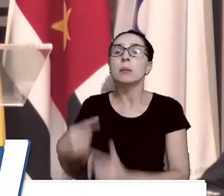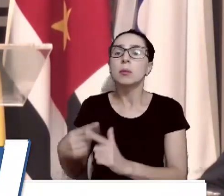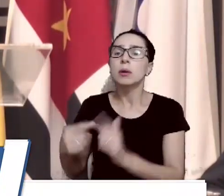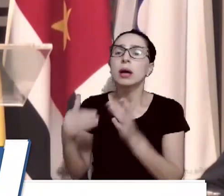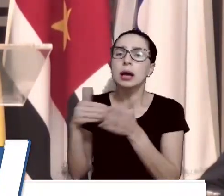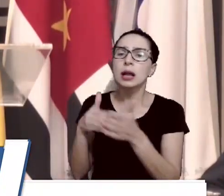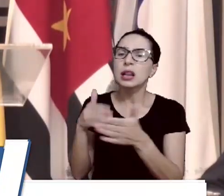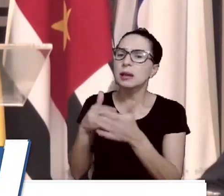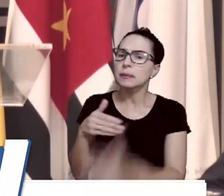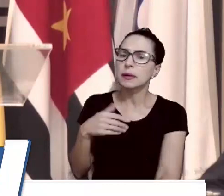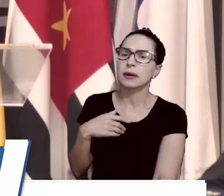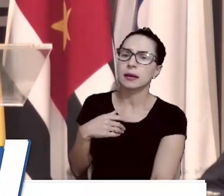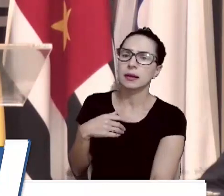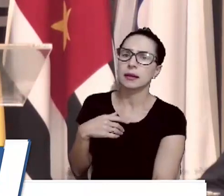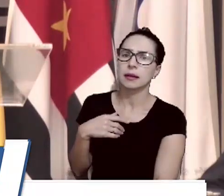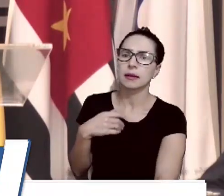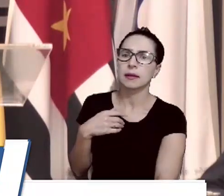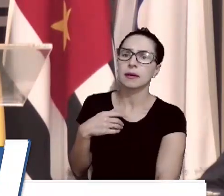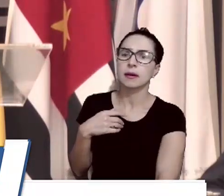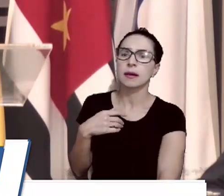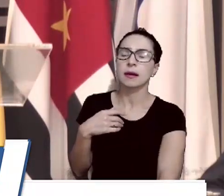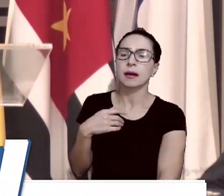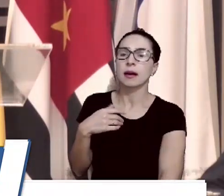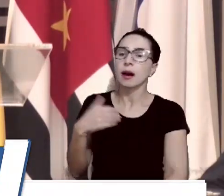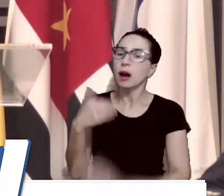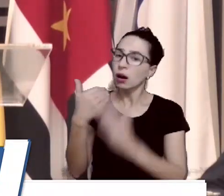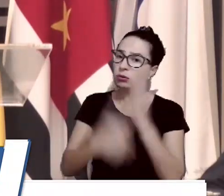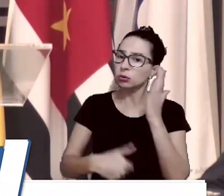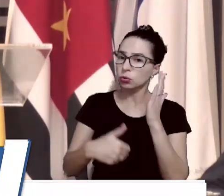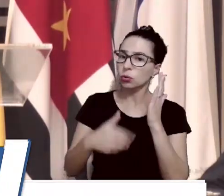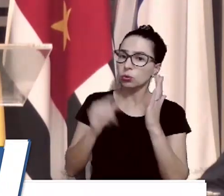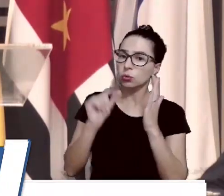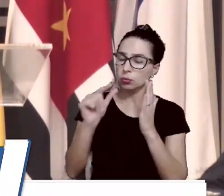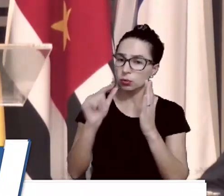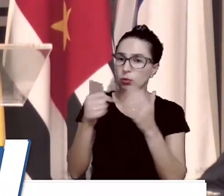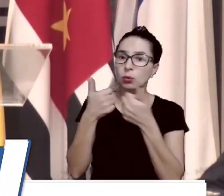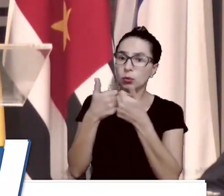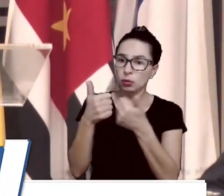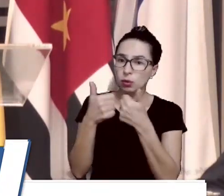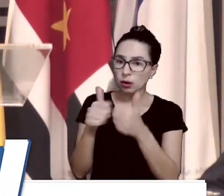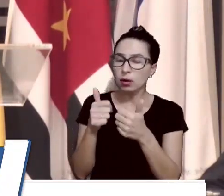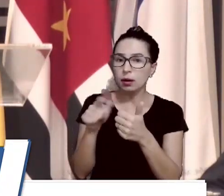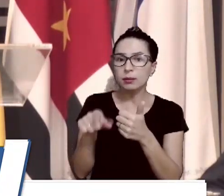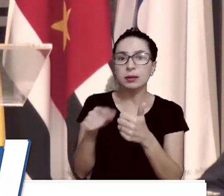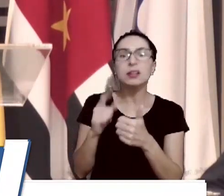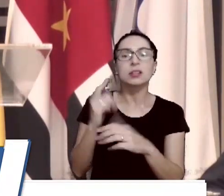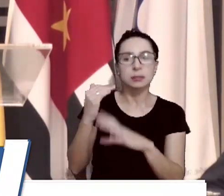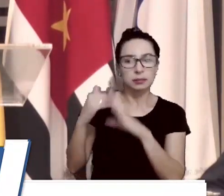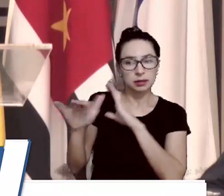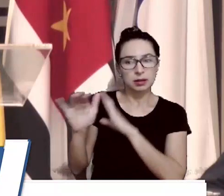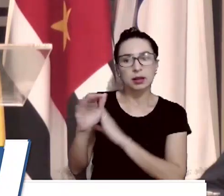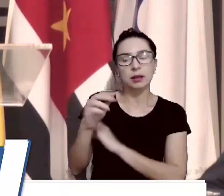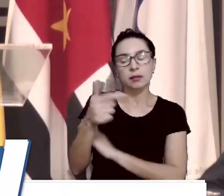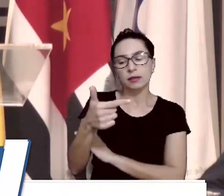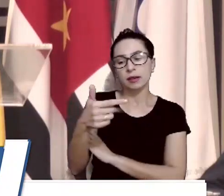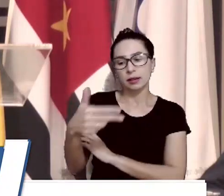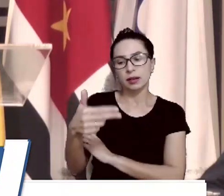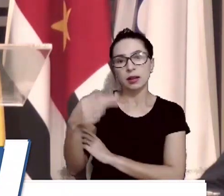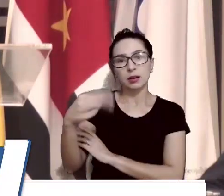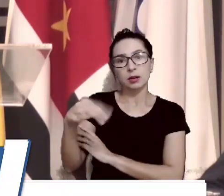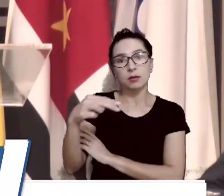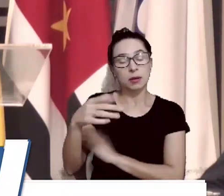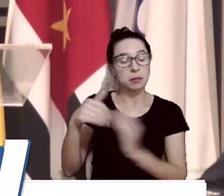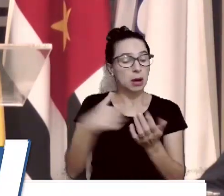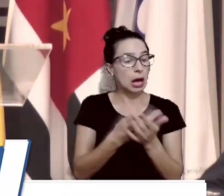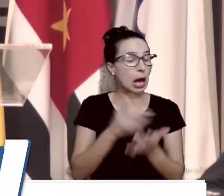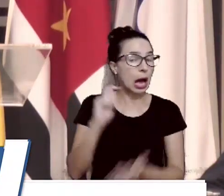acesso ao desconto parcial no transporte público da cidade para os estudantes. Isso foi enviado no dia 23 de novembro, estamos em abril, e até agora não